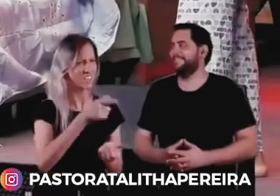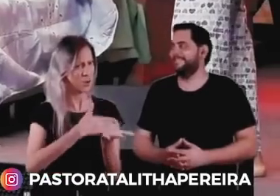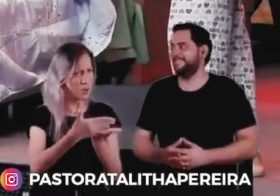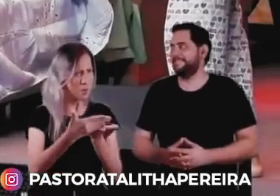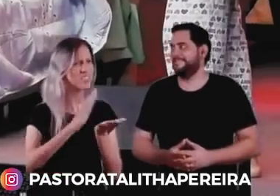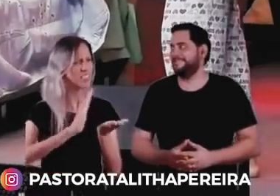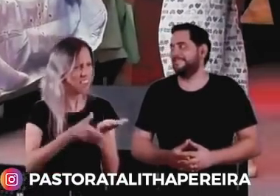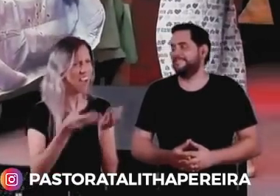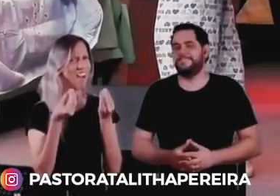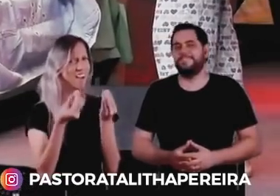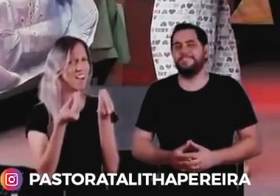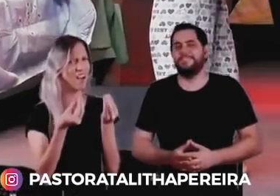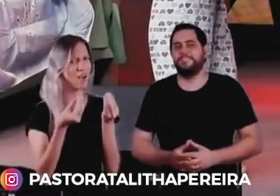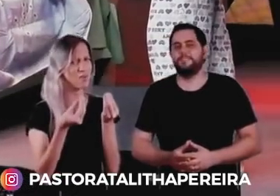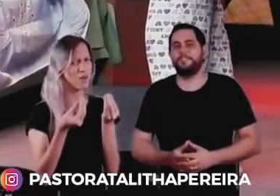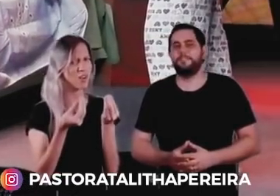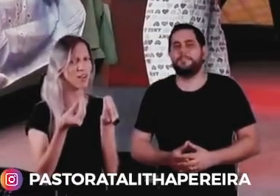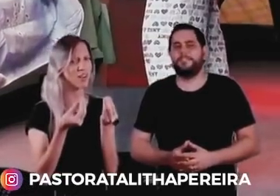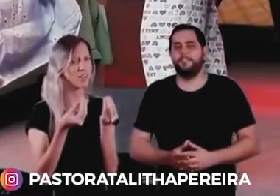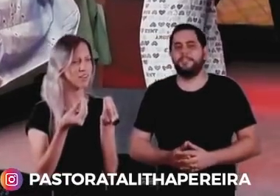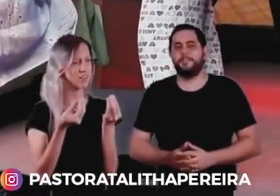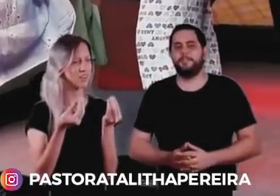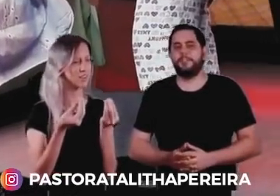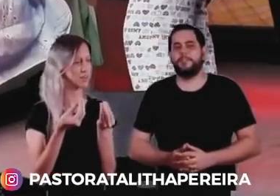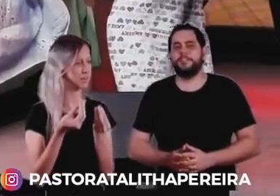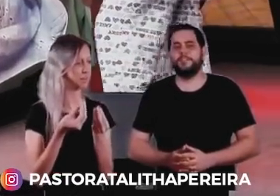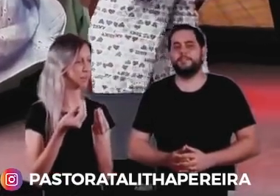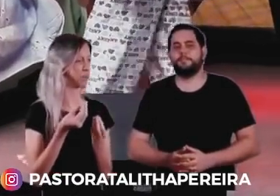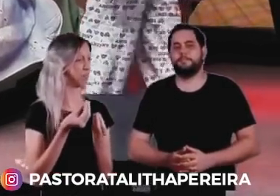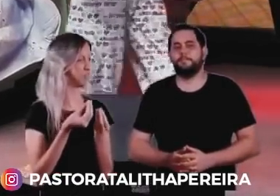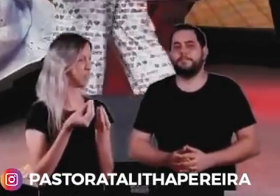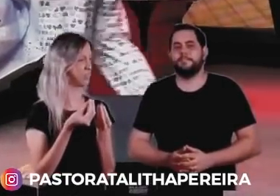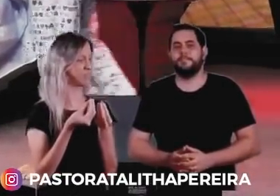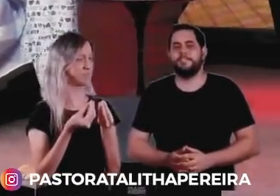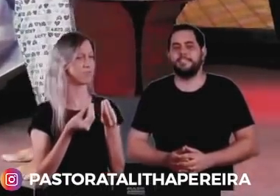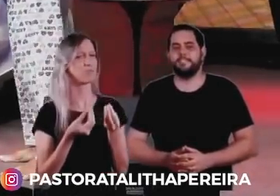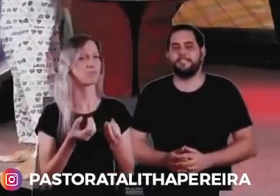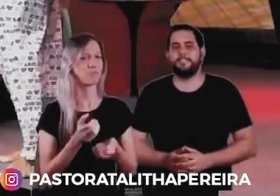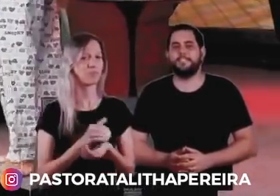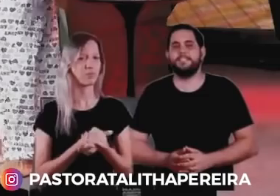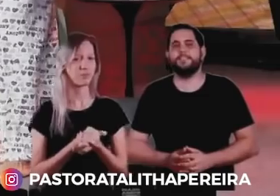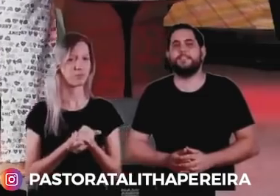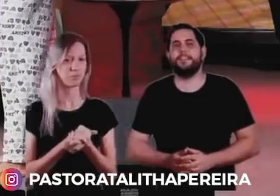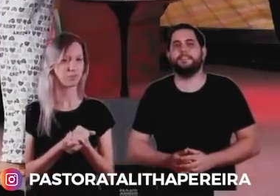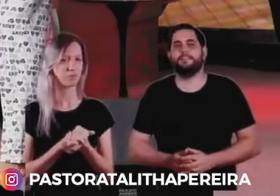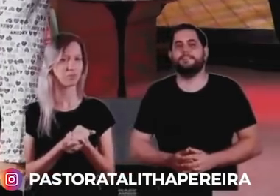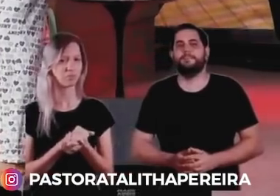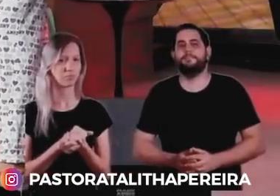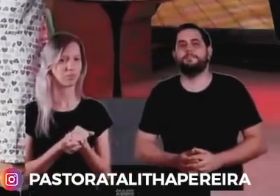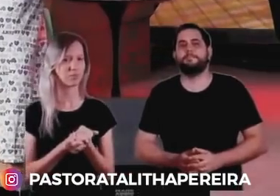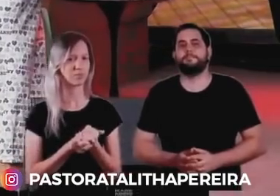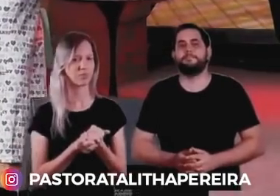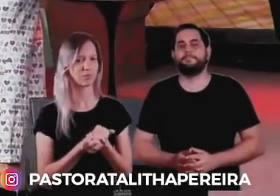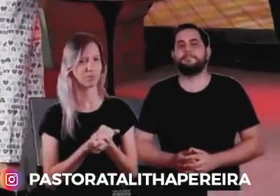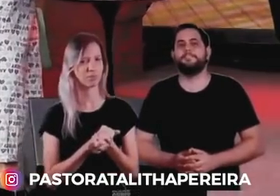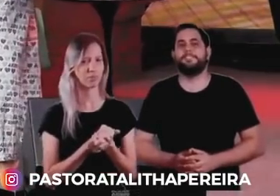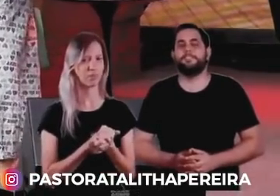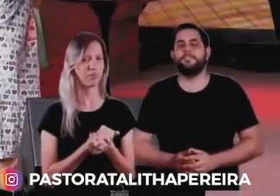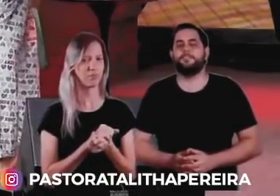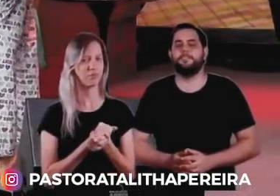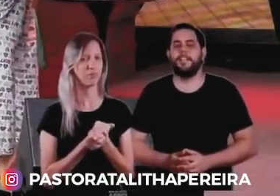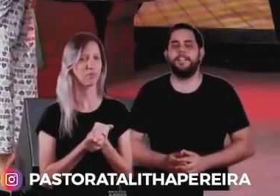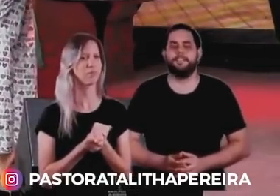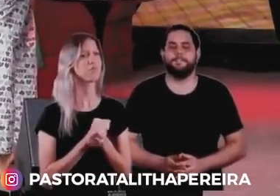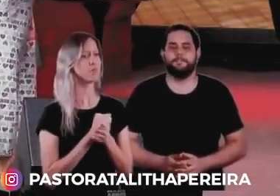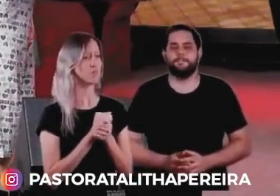Já começou, foi. Rapaz, a gente chega tão tranquilo agora por conta de uma chave, de um compromisso que eu já tinha marcado. Já começa, é.